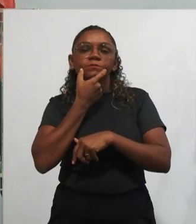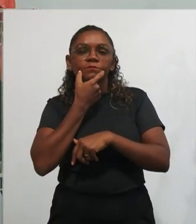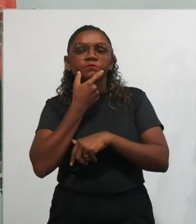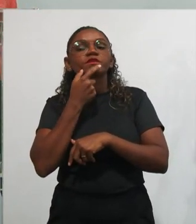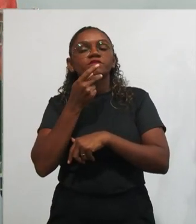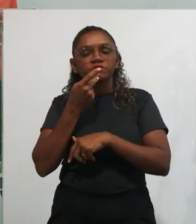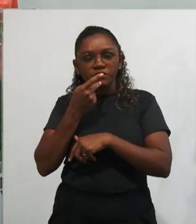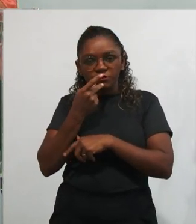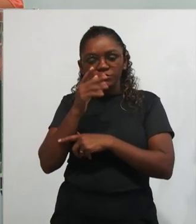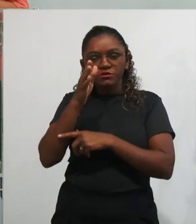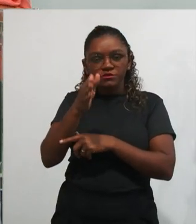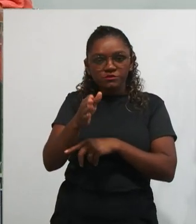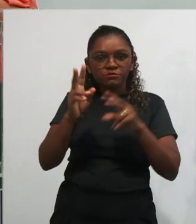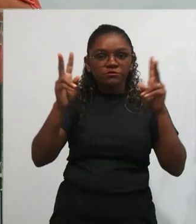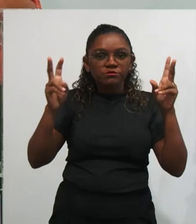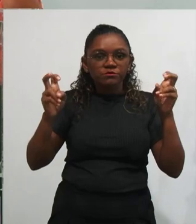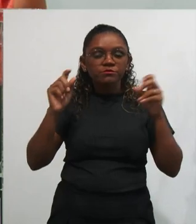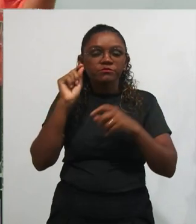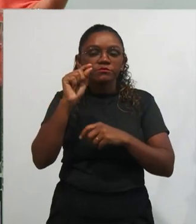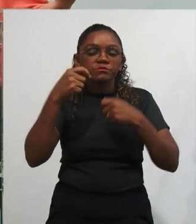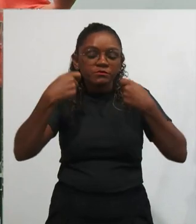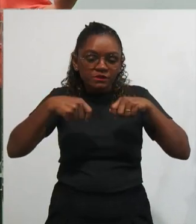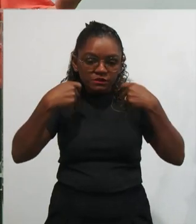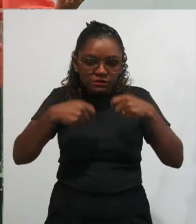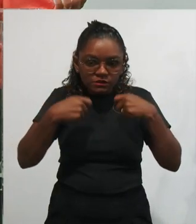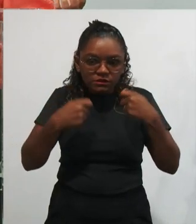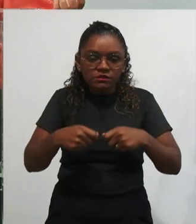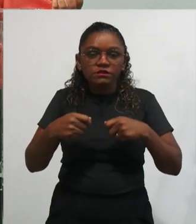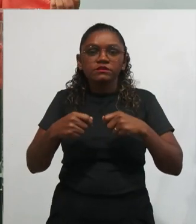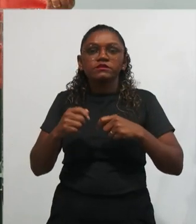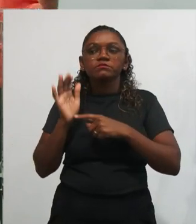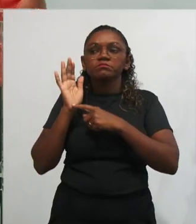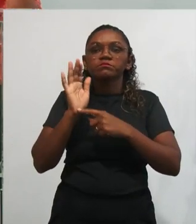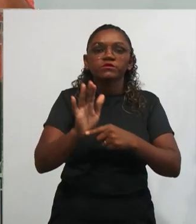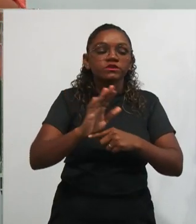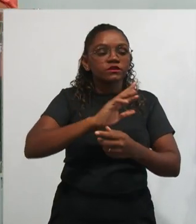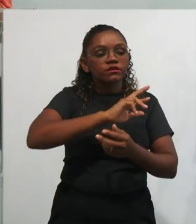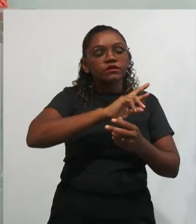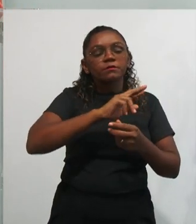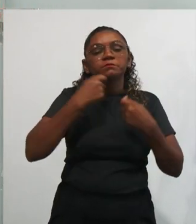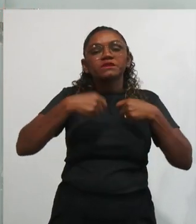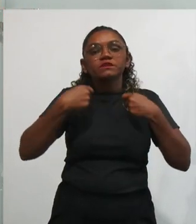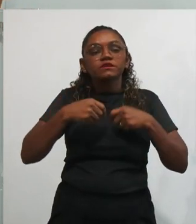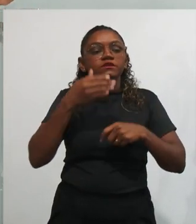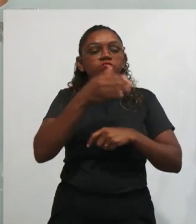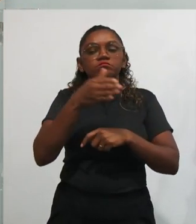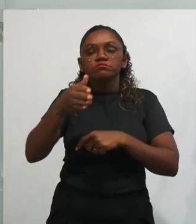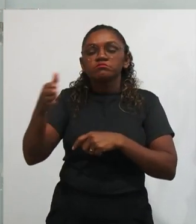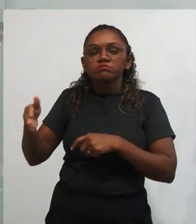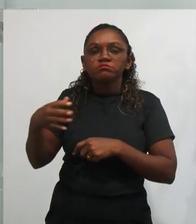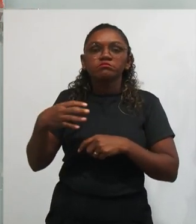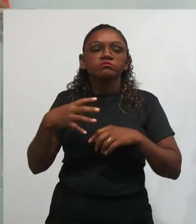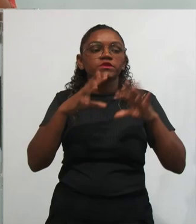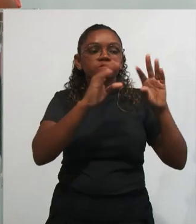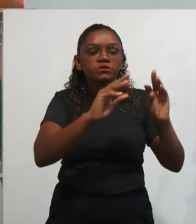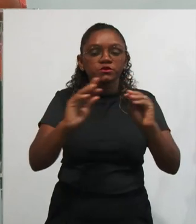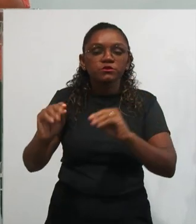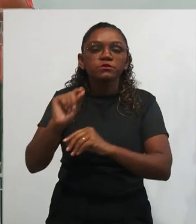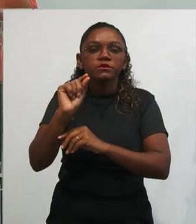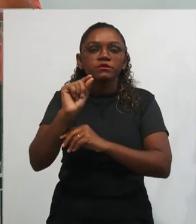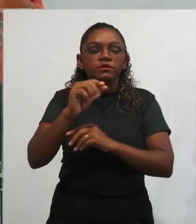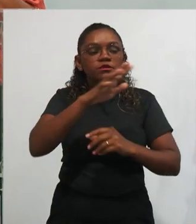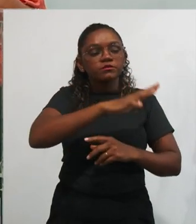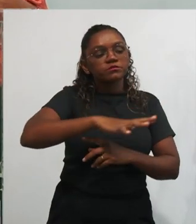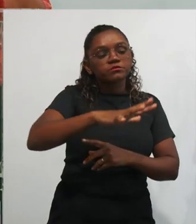processo de escrita precisa ser exposta a ambiente diferentes as situações linguísticas diferentes para que ela ela